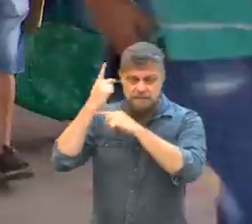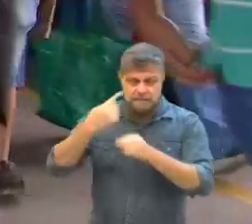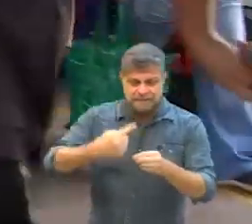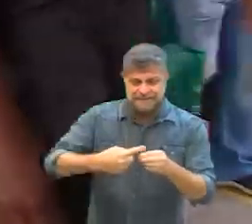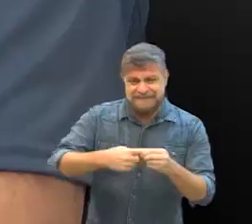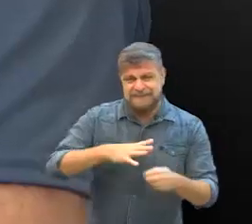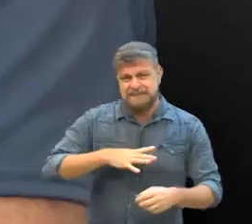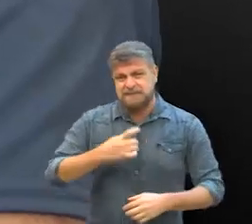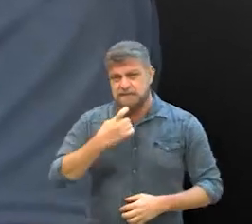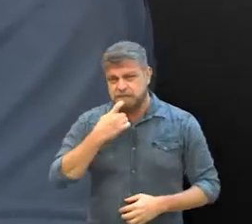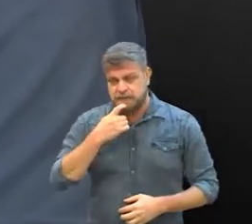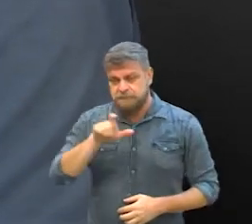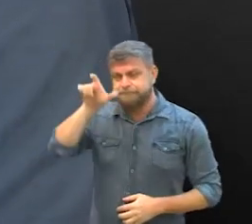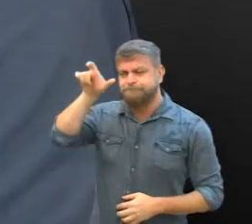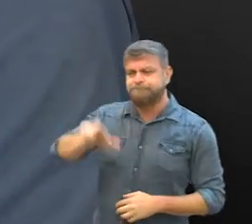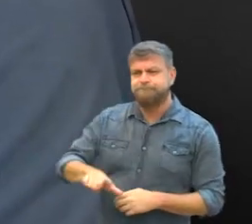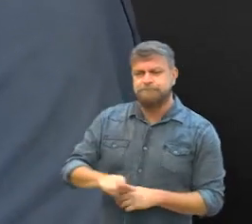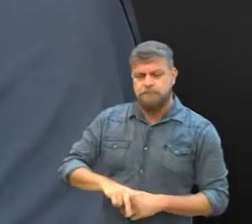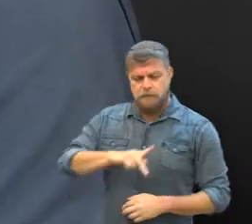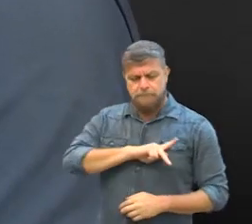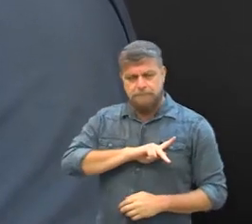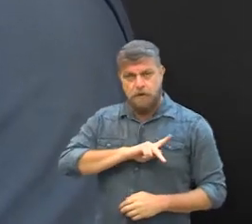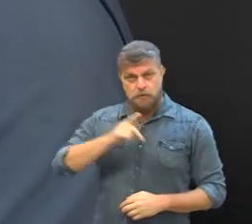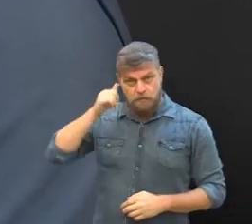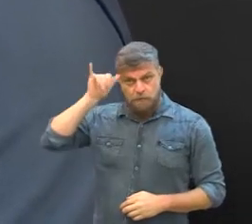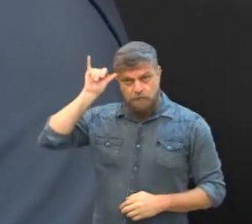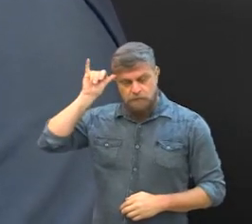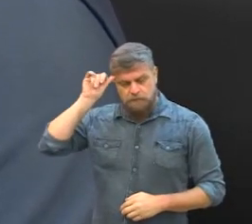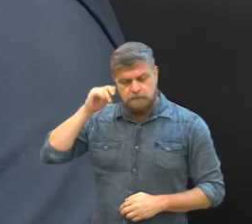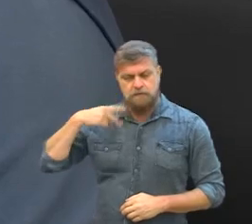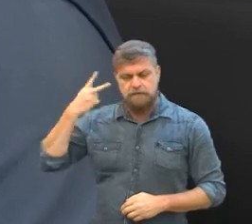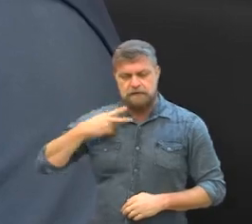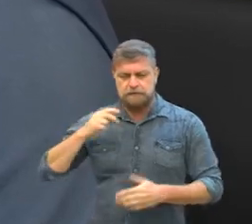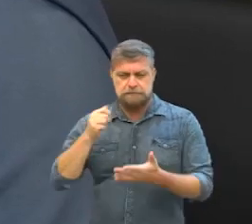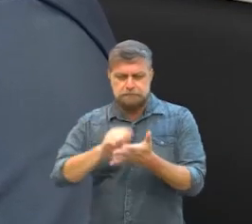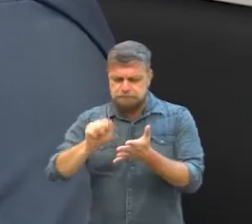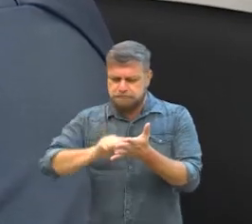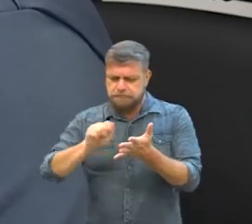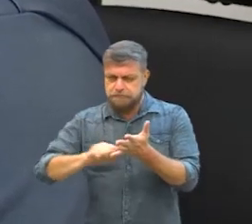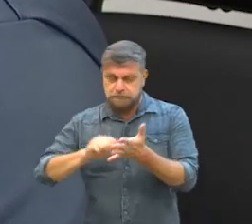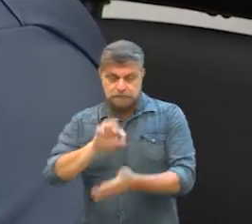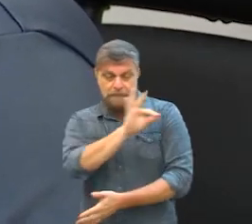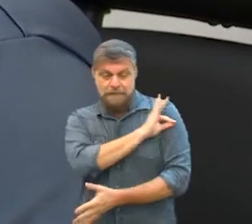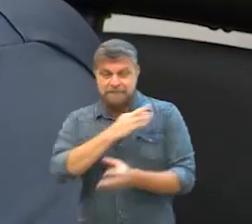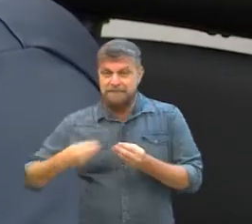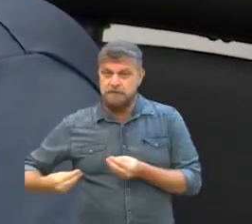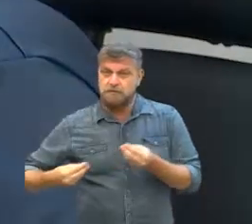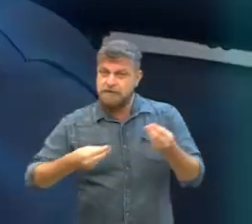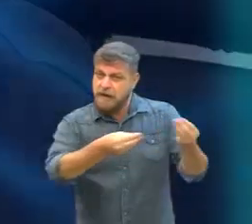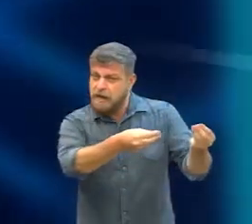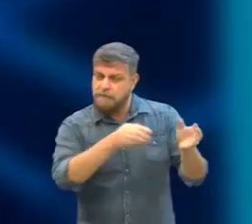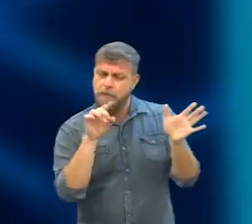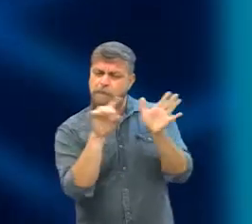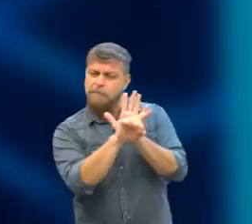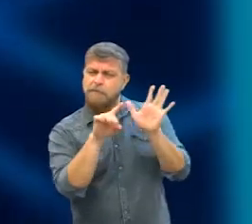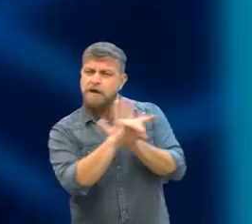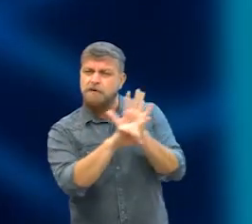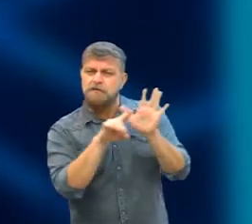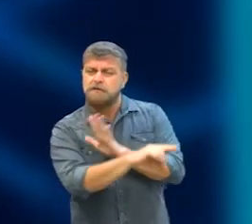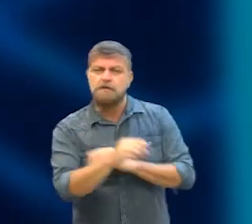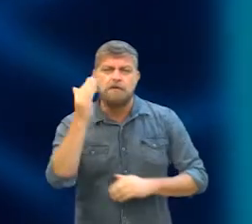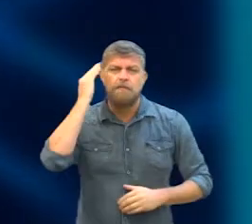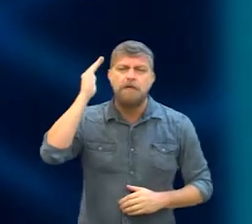no município, fez o vereador Paulo Búfalo encaminhar à Prefeitura Municipal um requerimento, pedindo